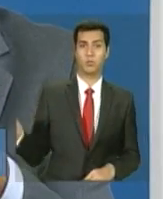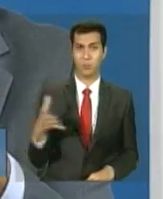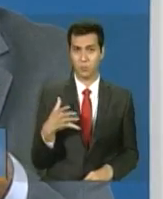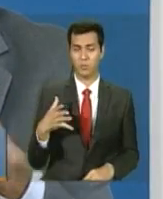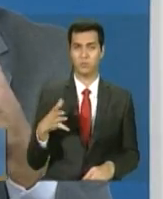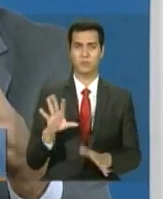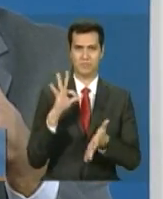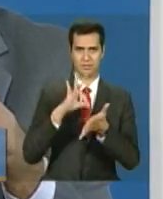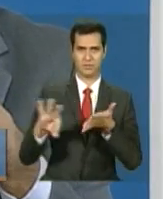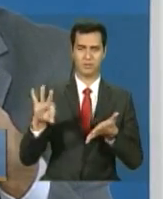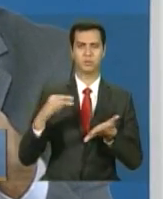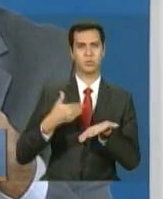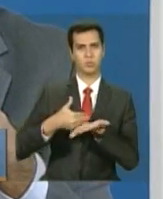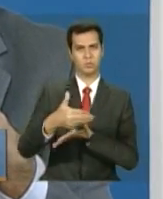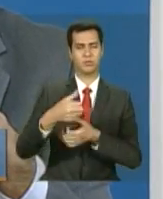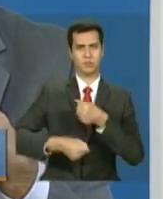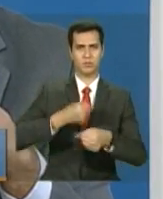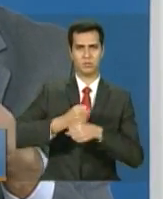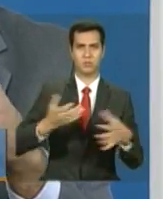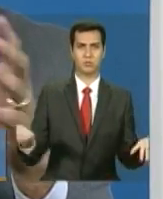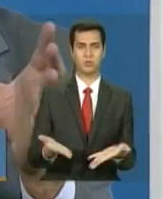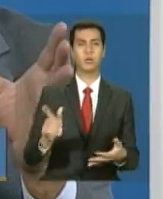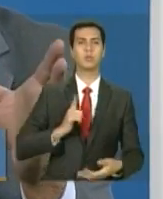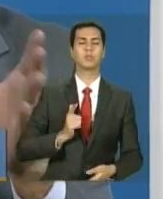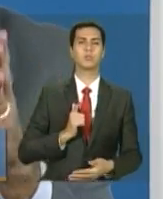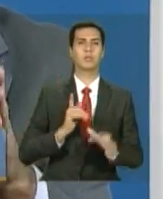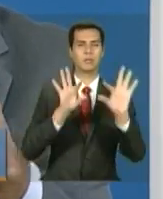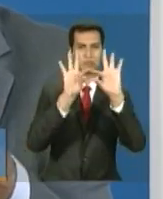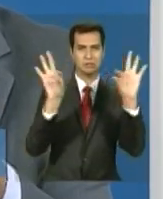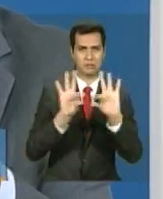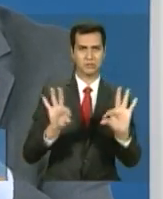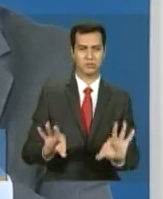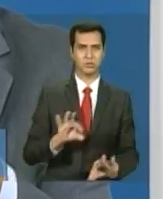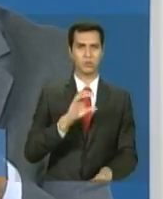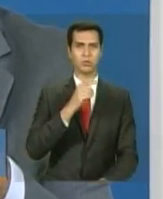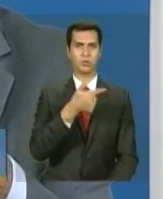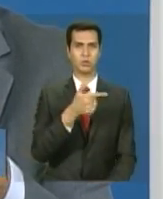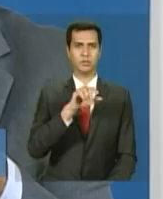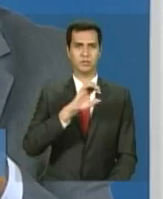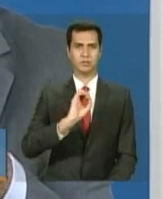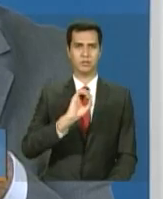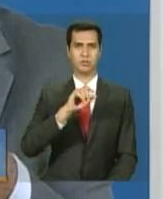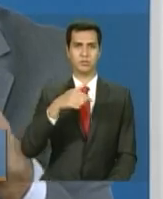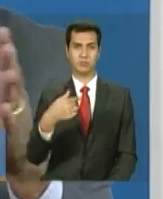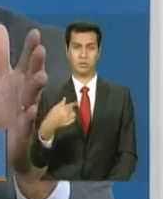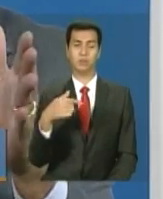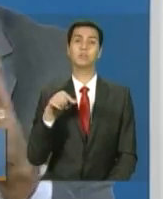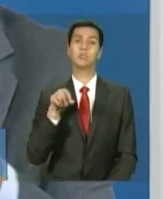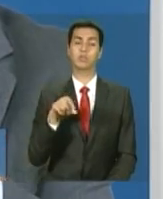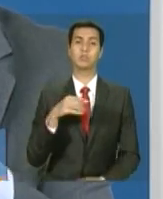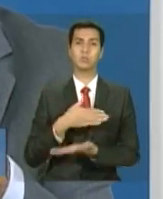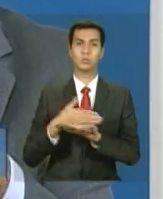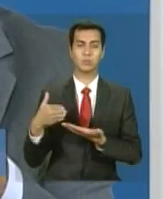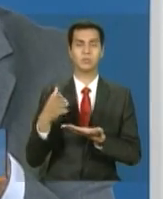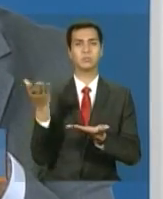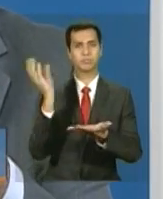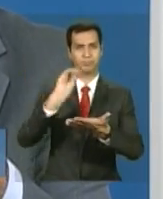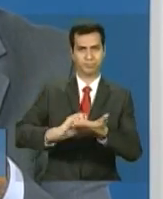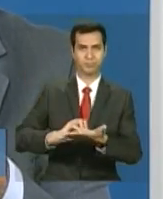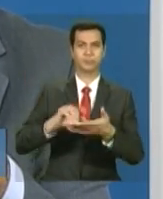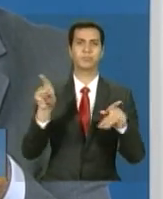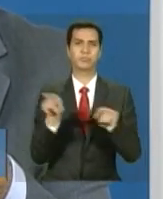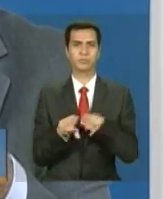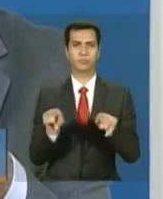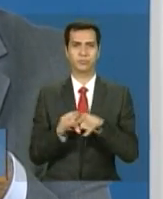no no novo cadastro que é o campo 207 né que a partir de Maio ele começou a ser preenchido né E nós já temos algumas informações